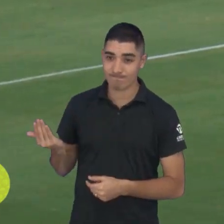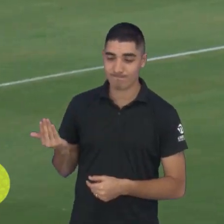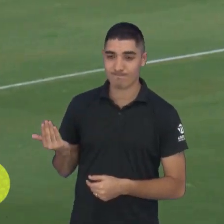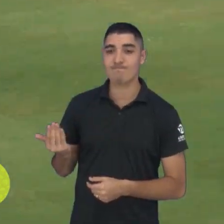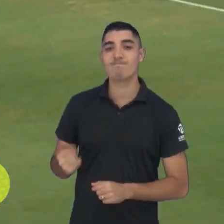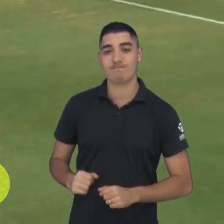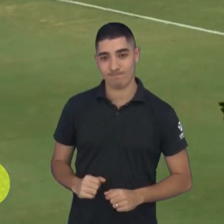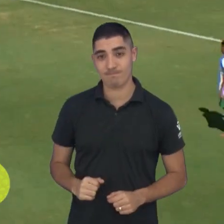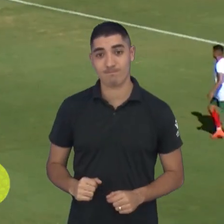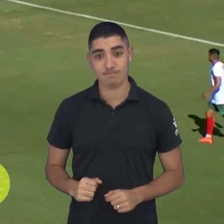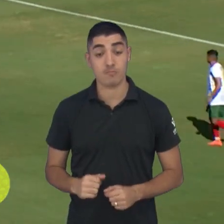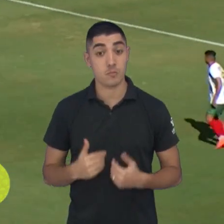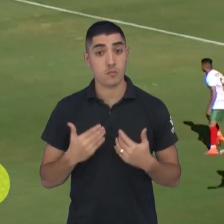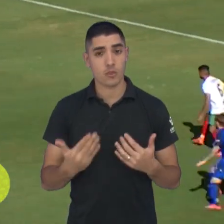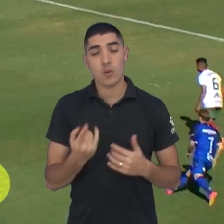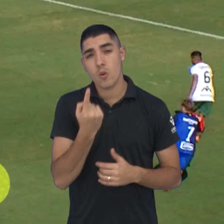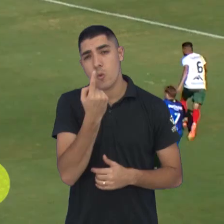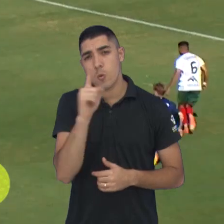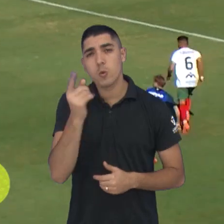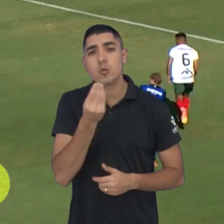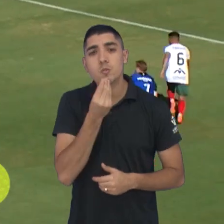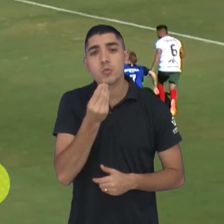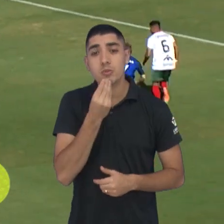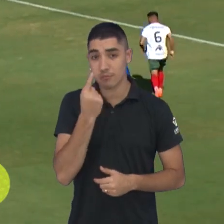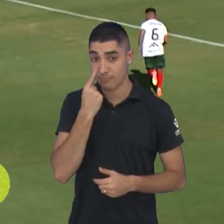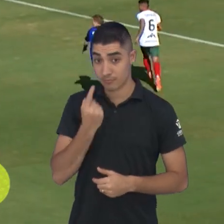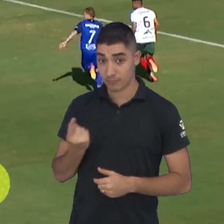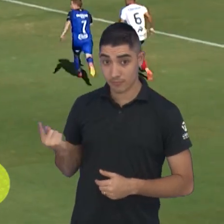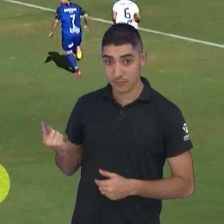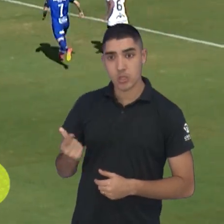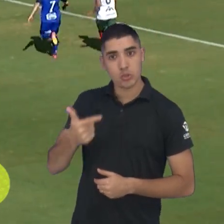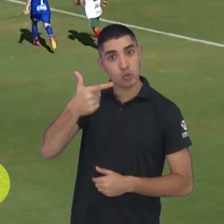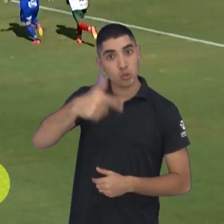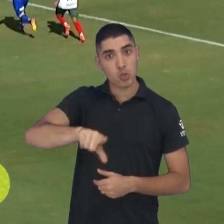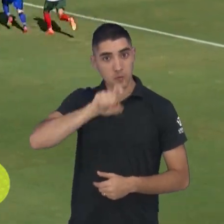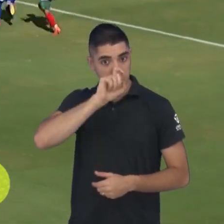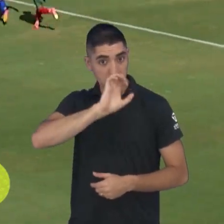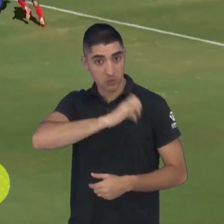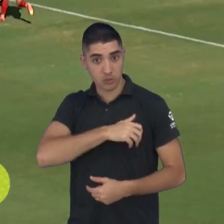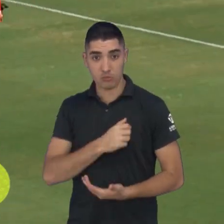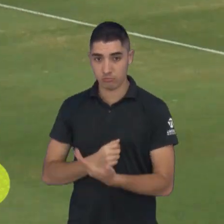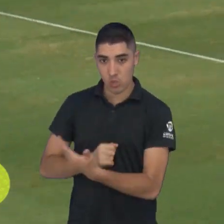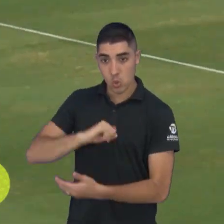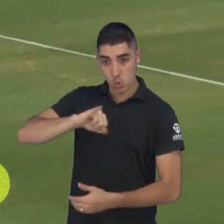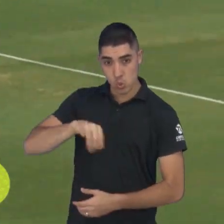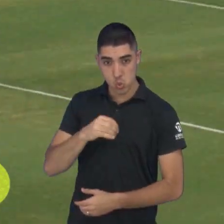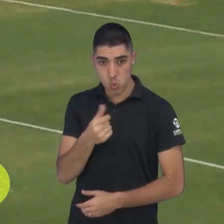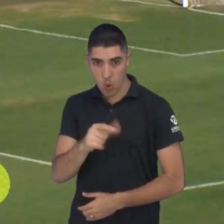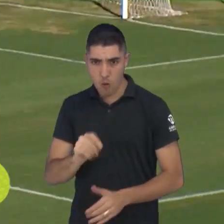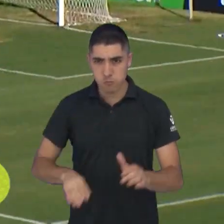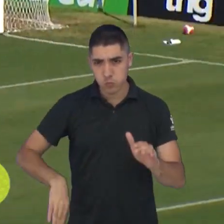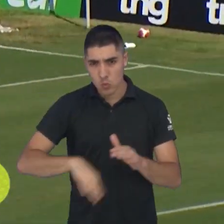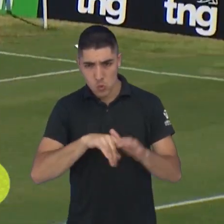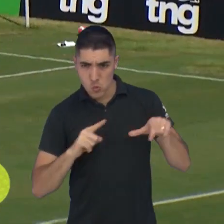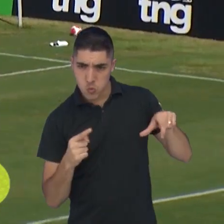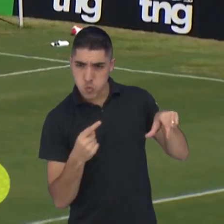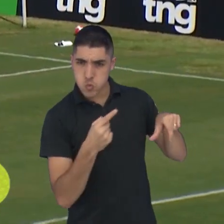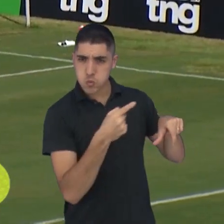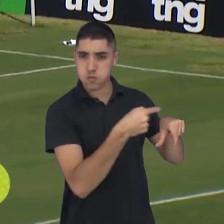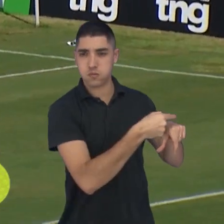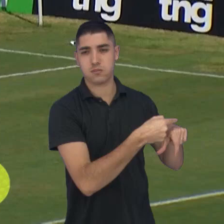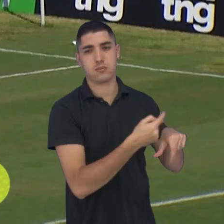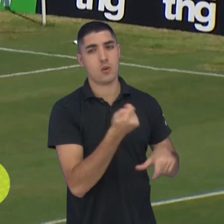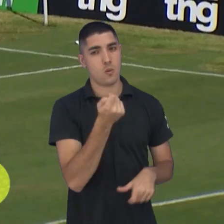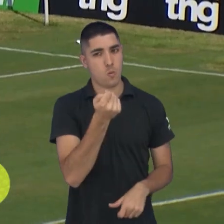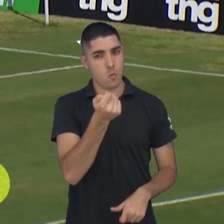oportunidade. O último lance do primeiro tempo também foi São José. João Gabriel experimentou de fora da área e a